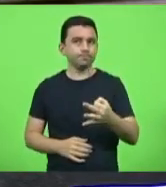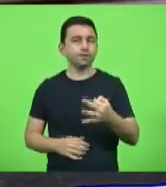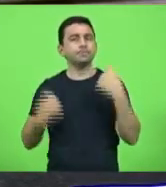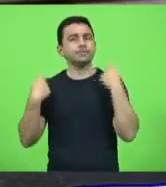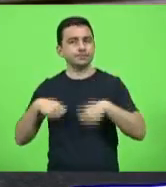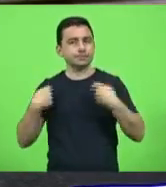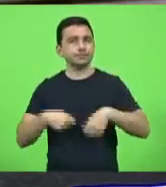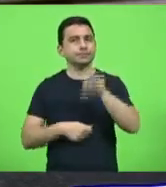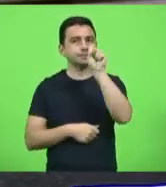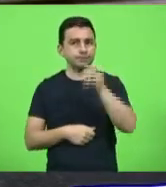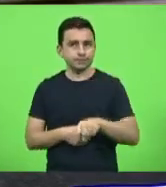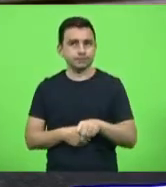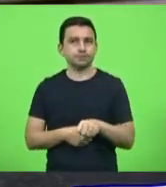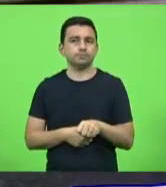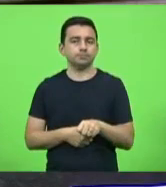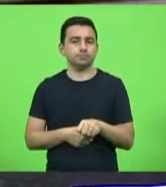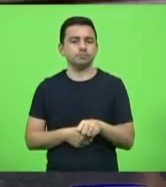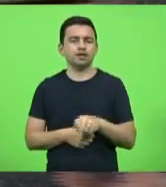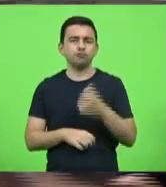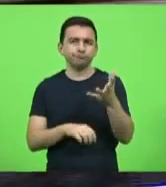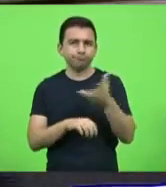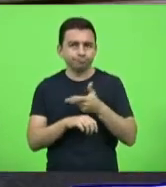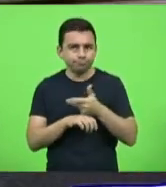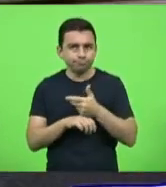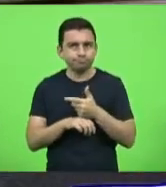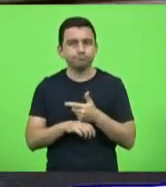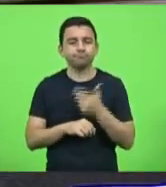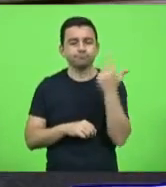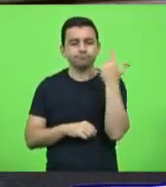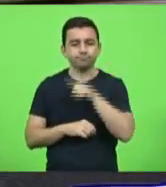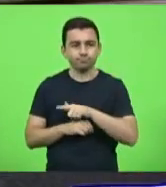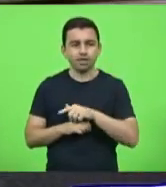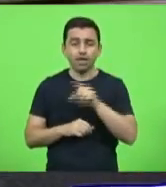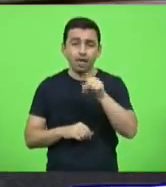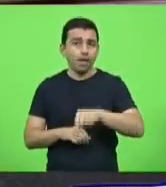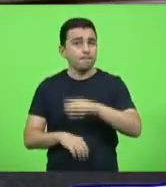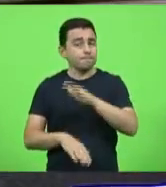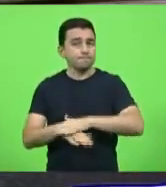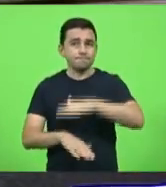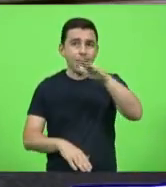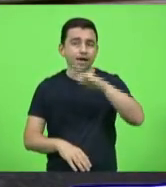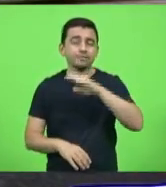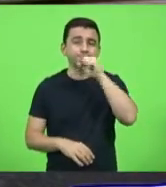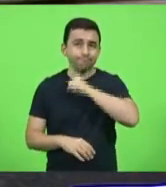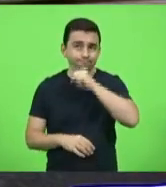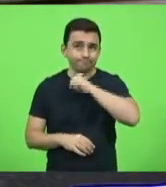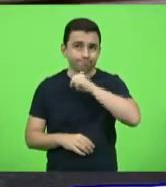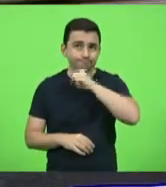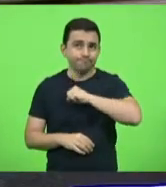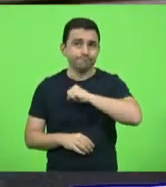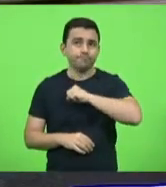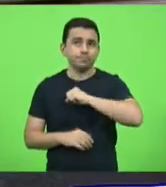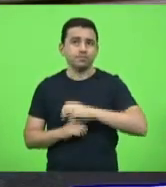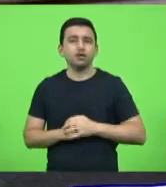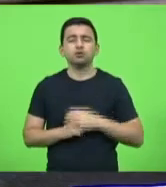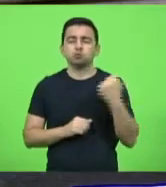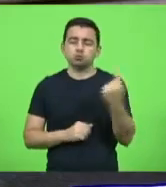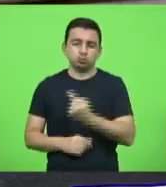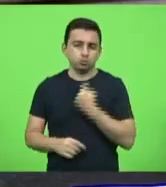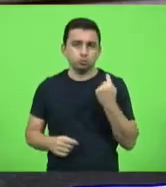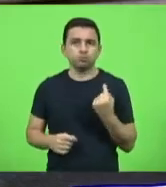sim, aprovar aqui para dar uma agilidade, porque é o projeto mais antigo da casa e a gente tem que dar